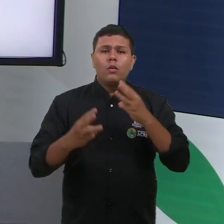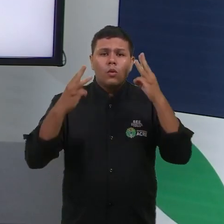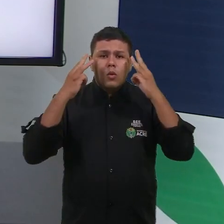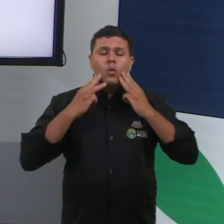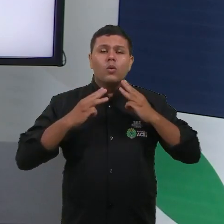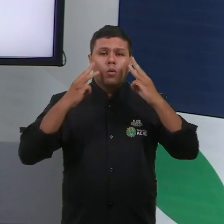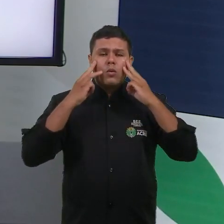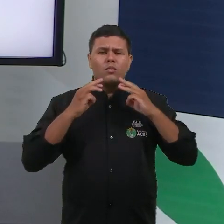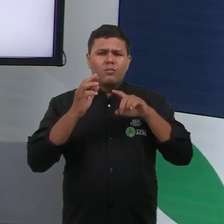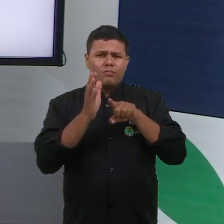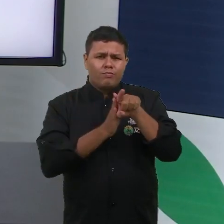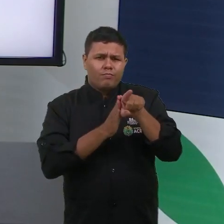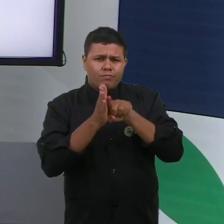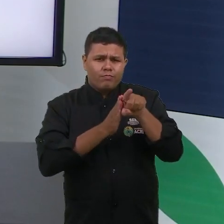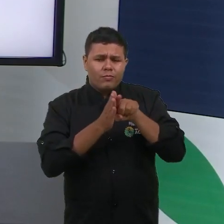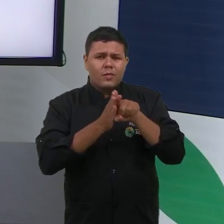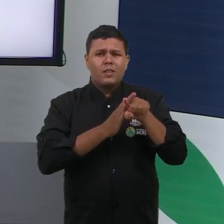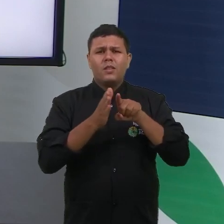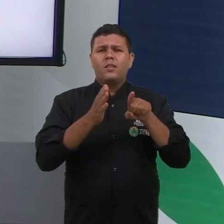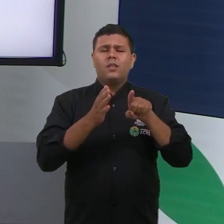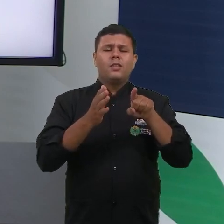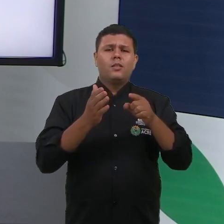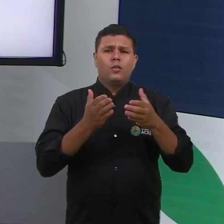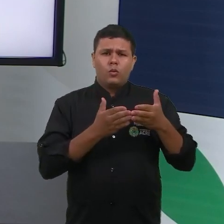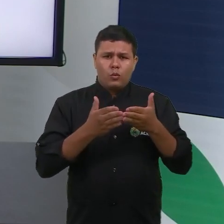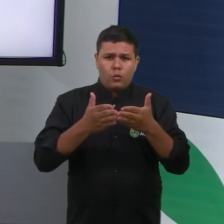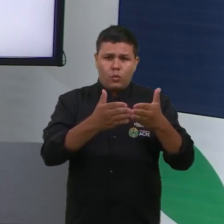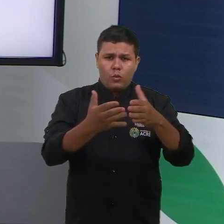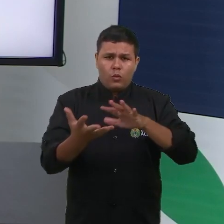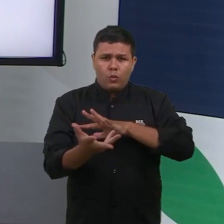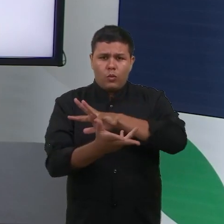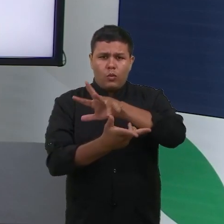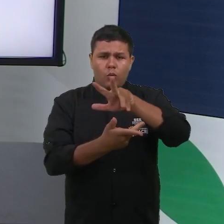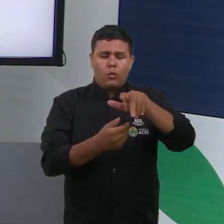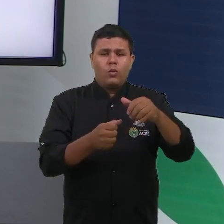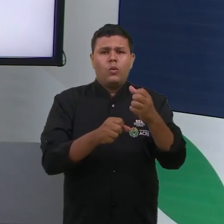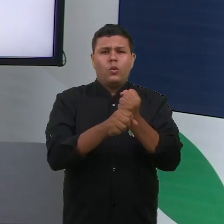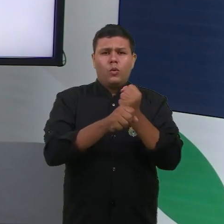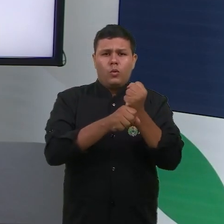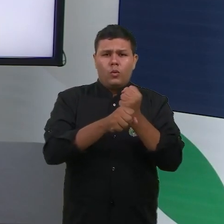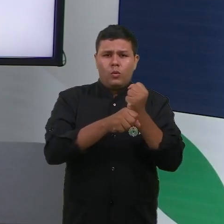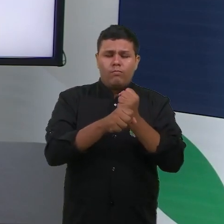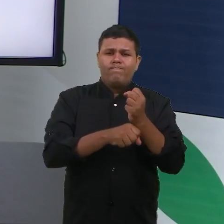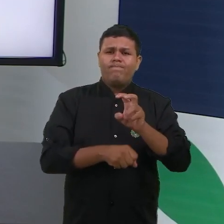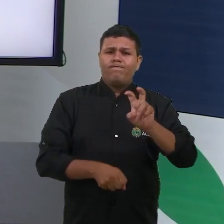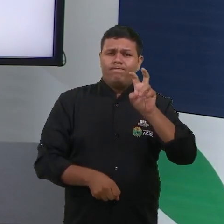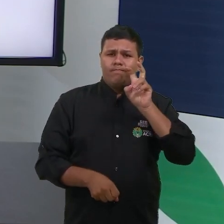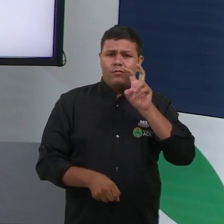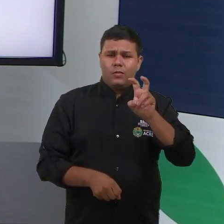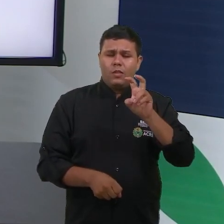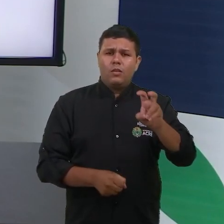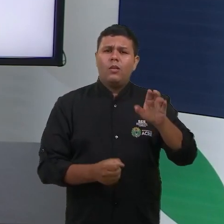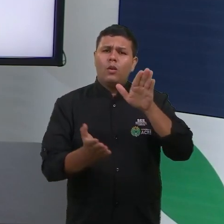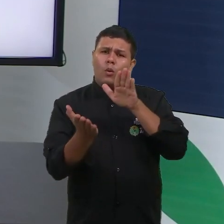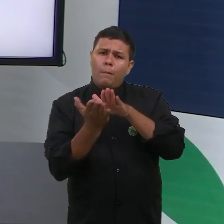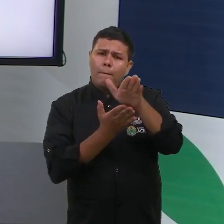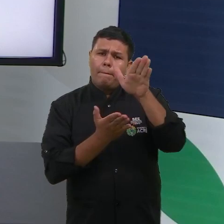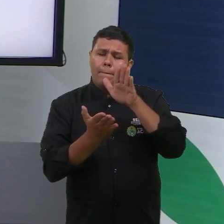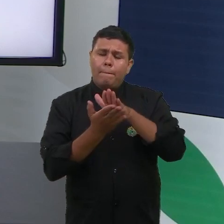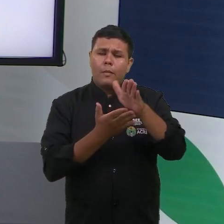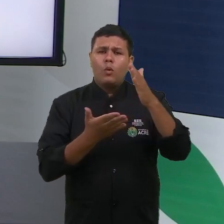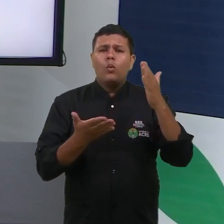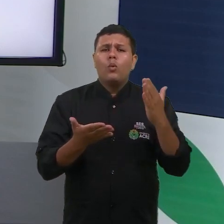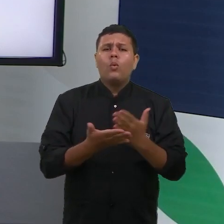Darwin, a viagem que ele fez a bordo do Beagle, que durou 5 anos, foi mais elaborado. Então, ele lançou esse livro, então ele é